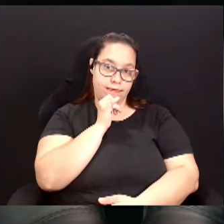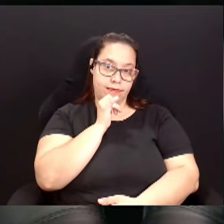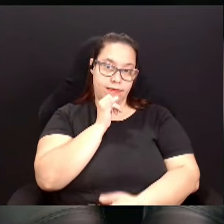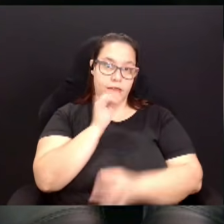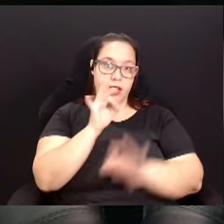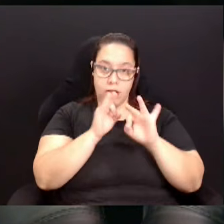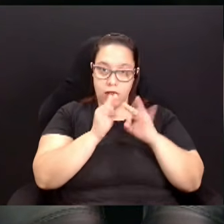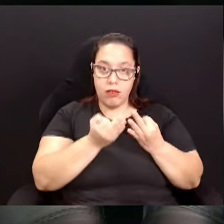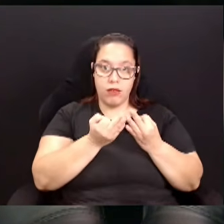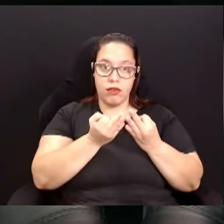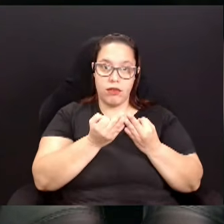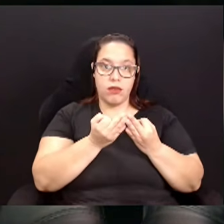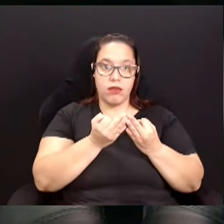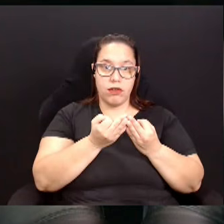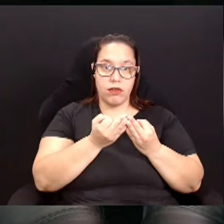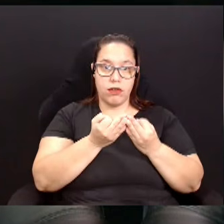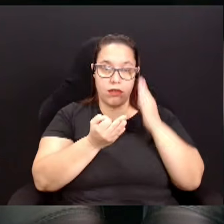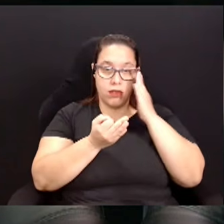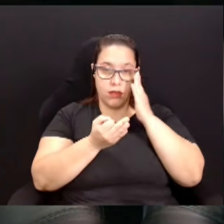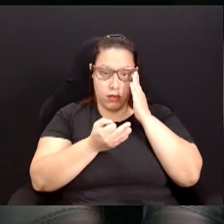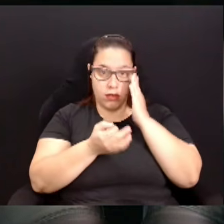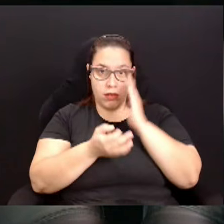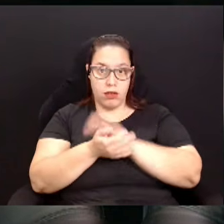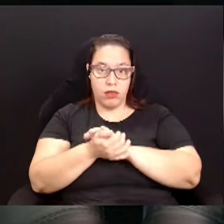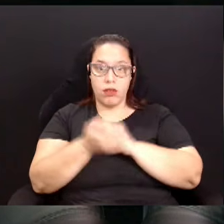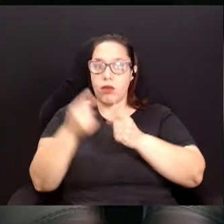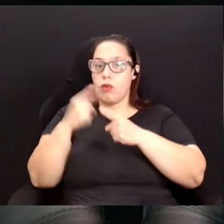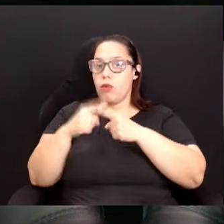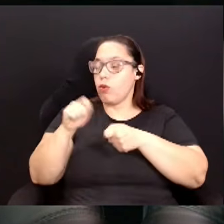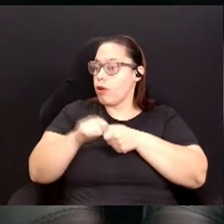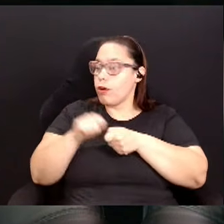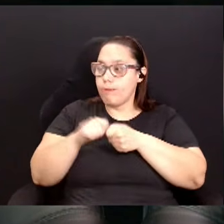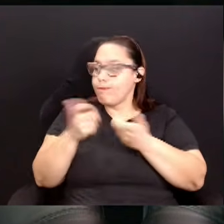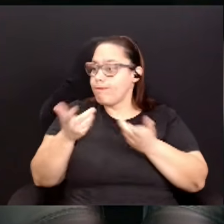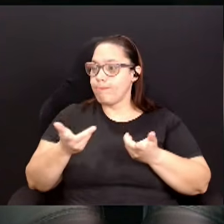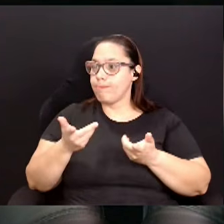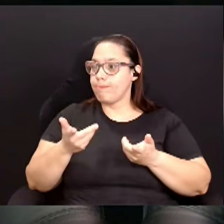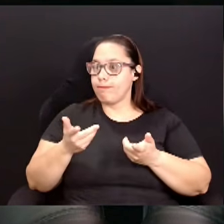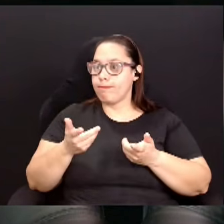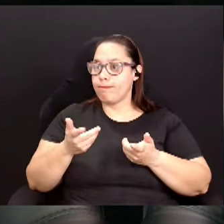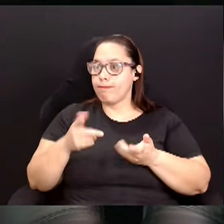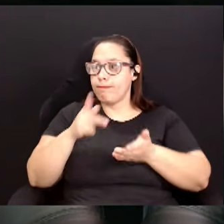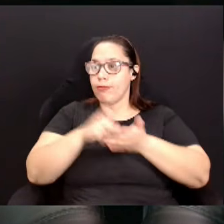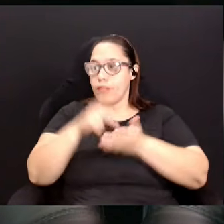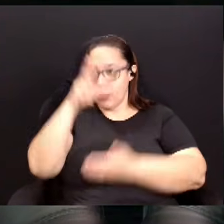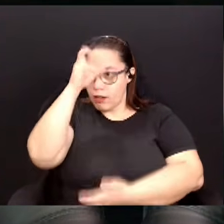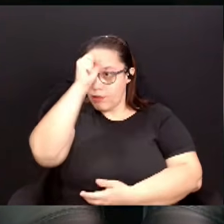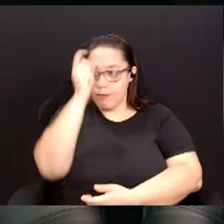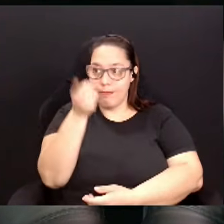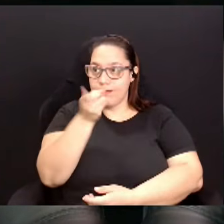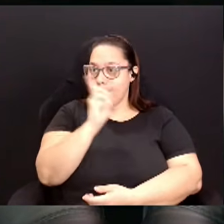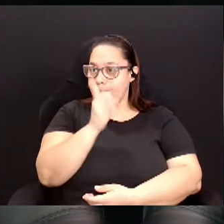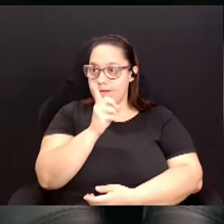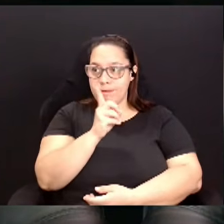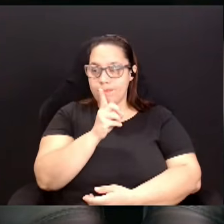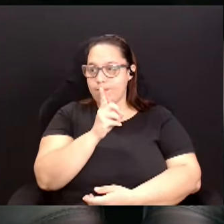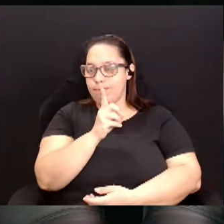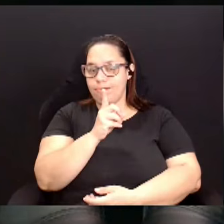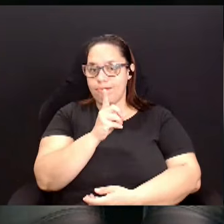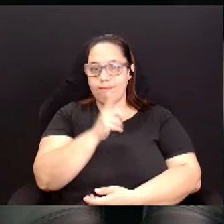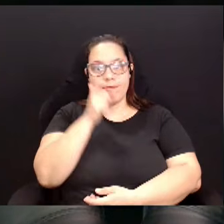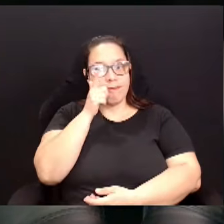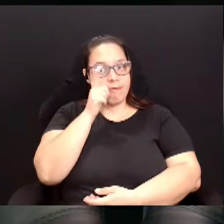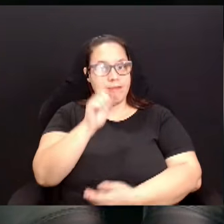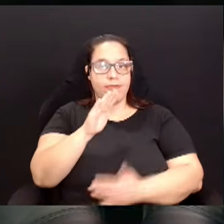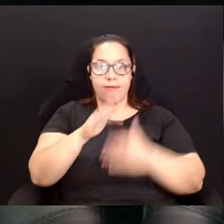né? Por que eu faço isso? Porque eu realmente não aprendi. Eu não consegui desenvolver esse